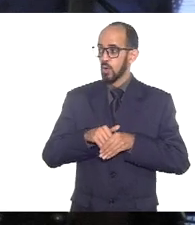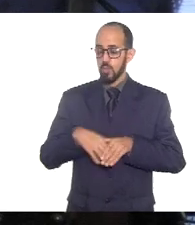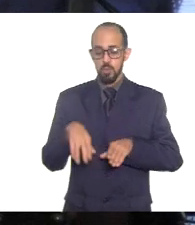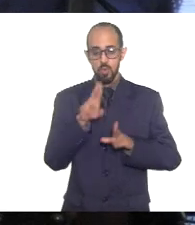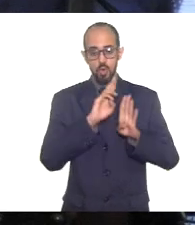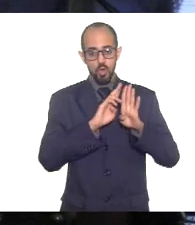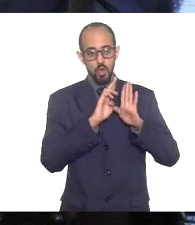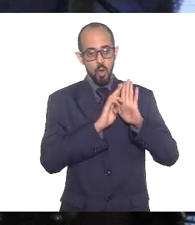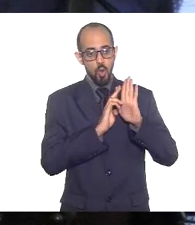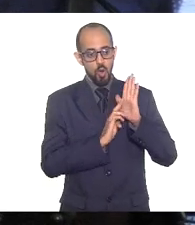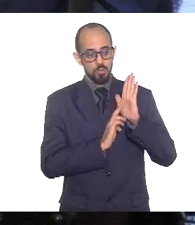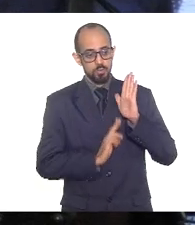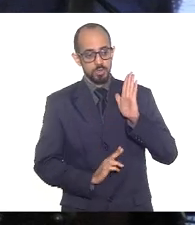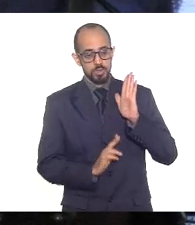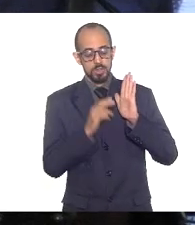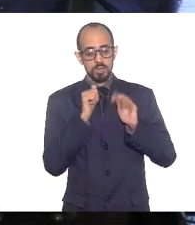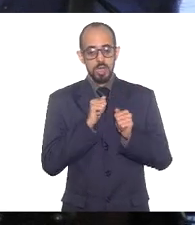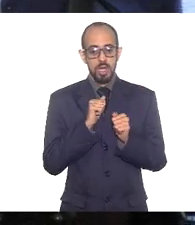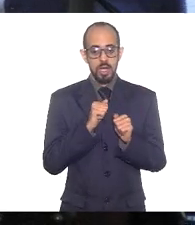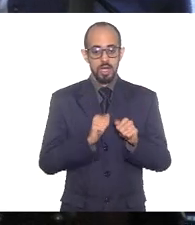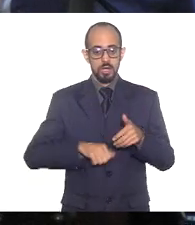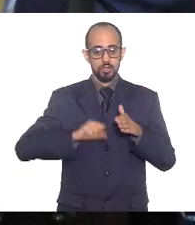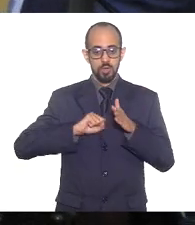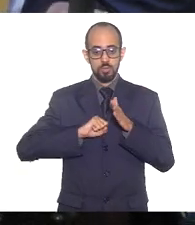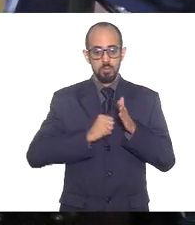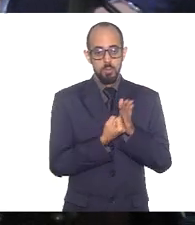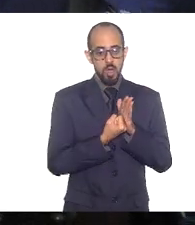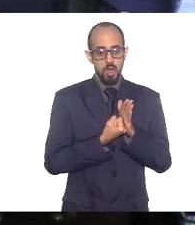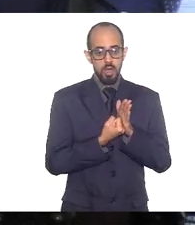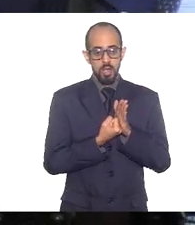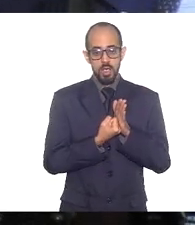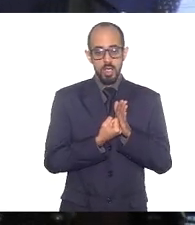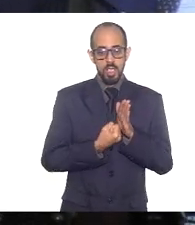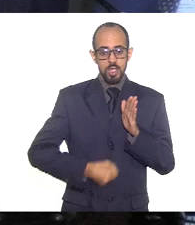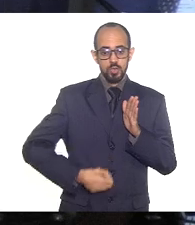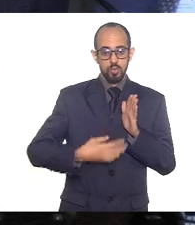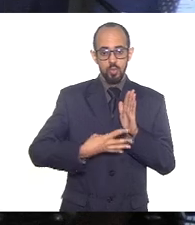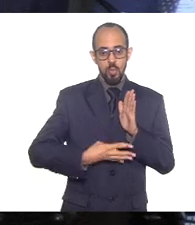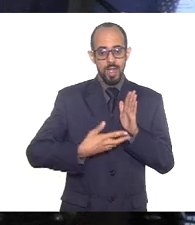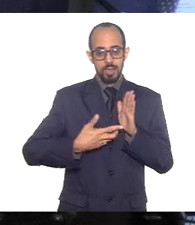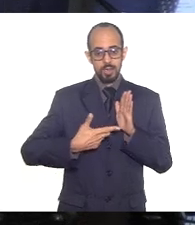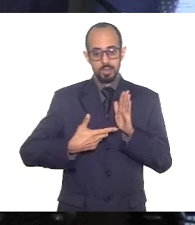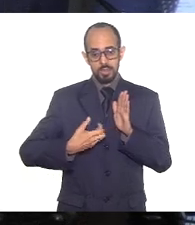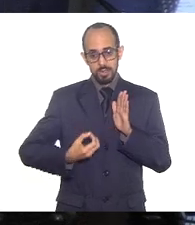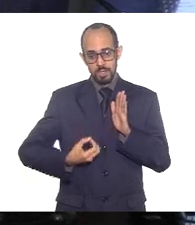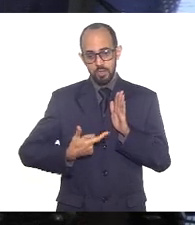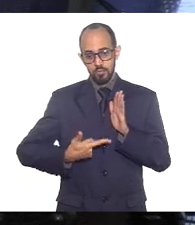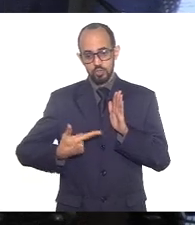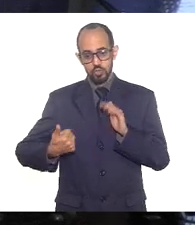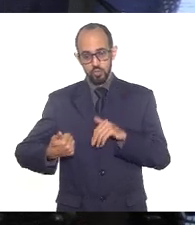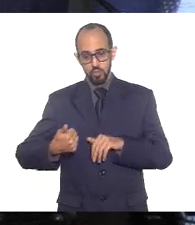vento apoio ao projeto de lei complementar 40 de 21